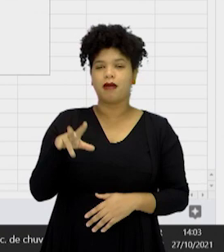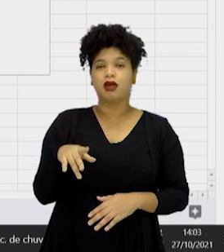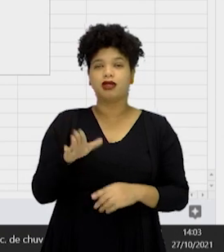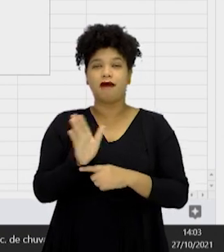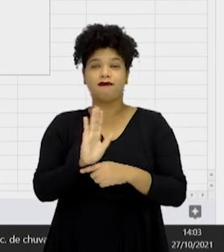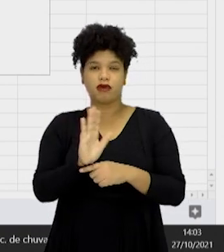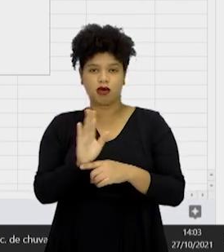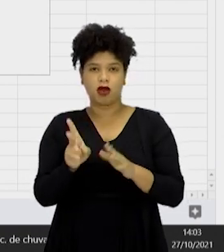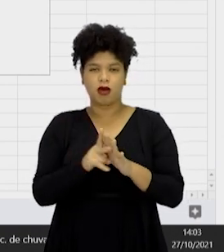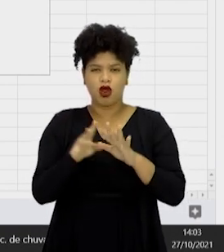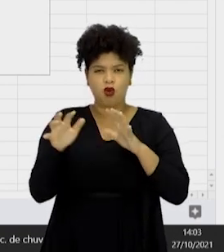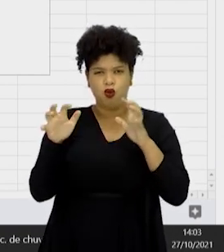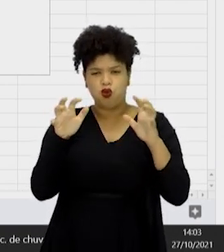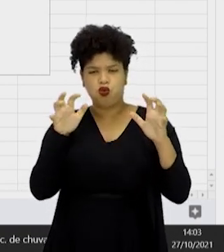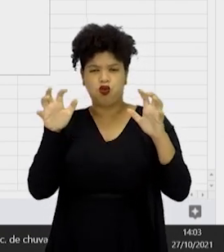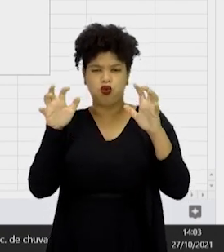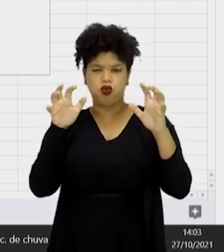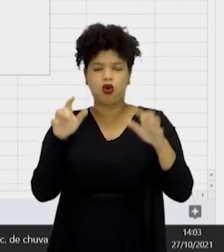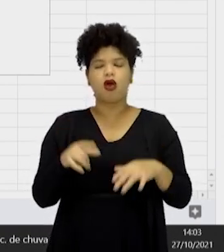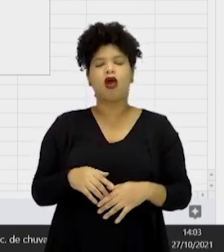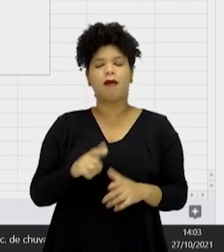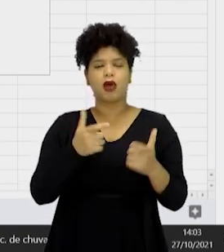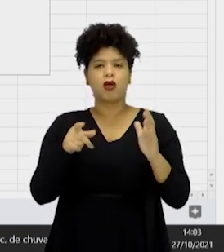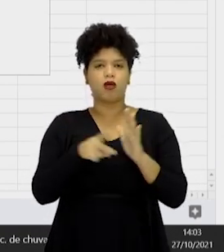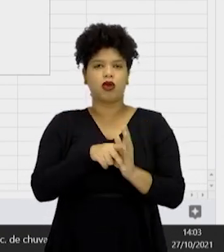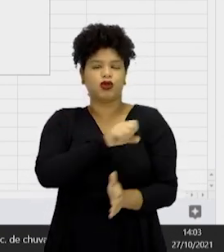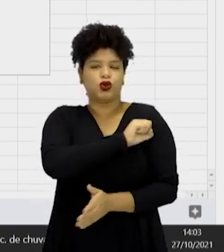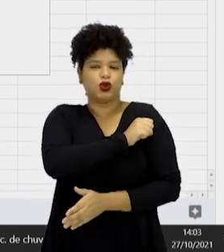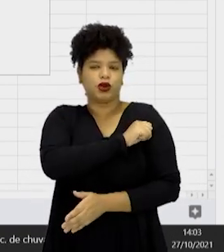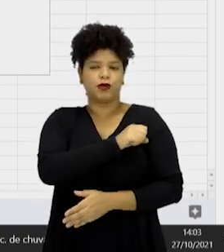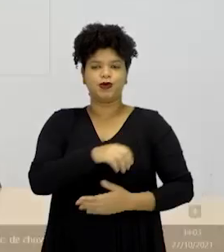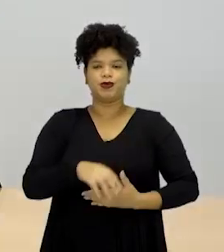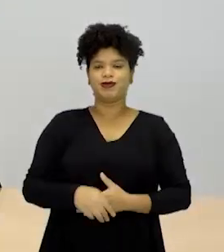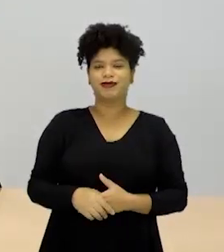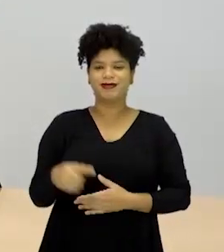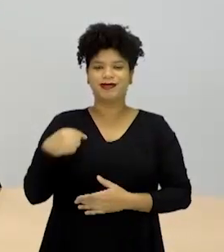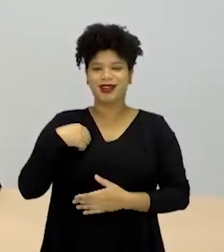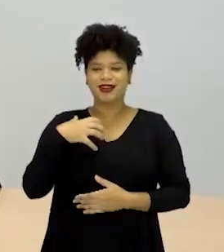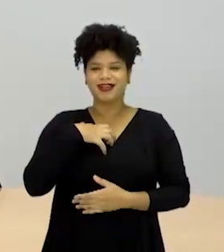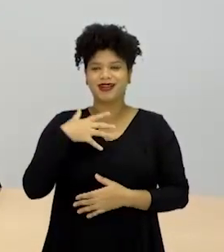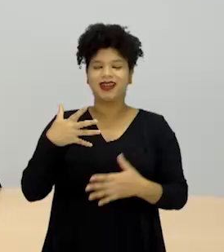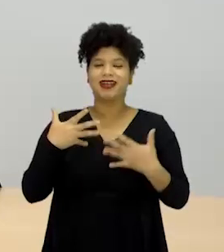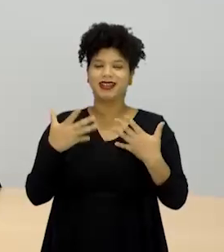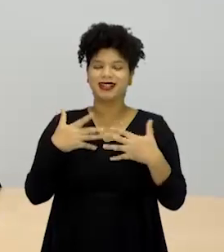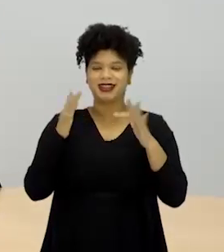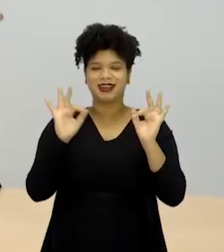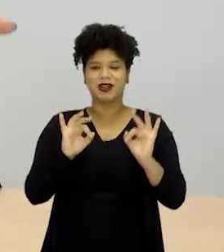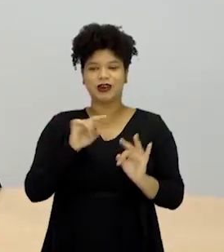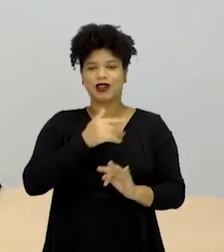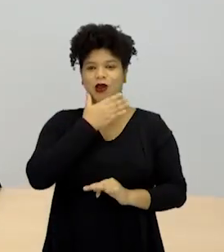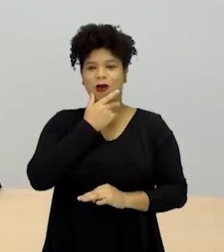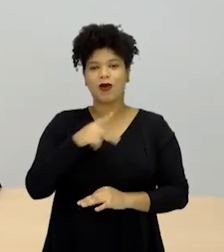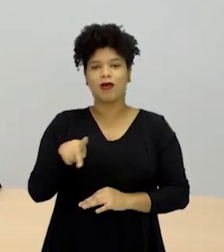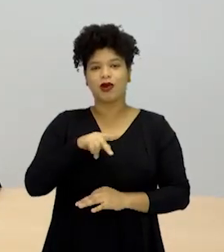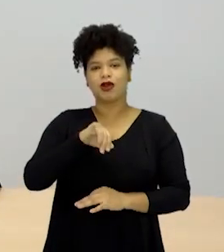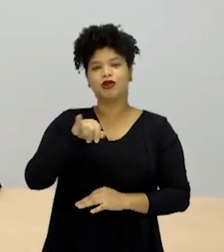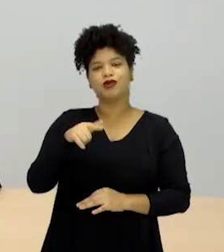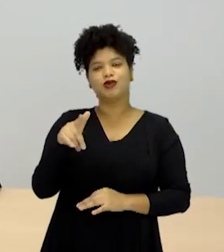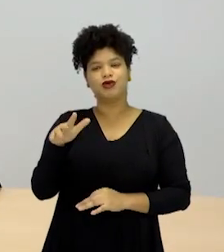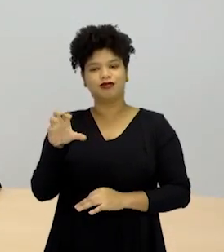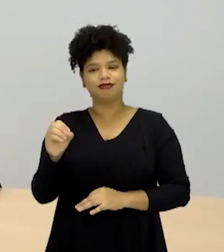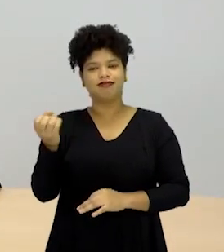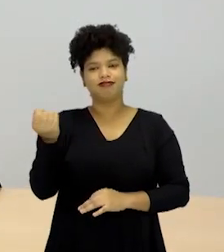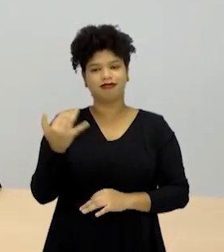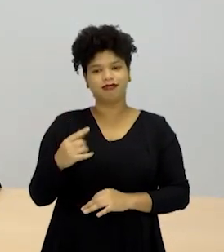O oitavo ano tá mais gosta mais de terror aí. Eu estou muito contente de você, professor João, ter compartilhado